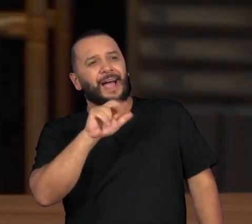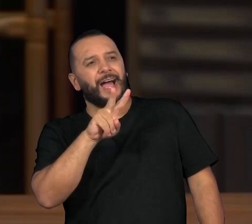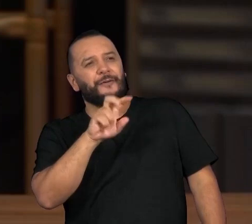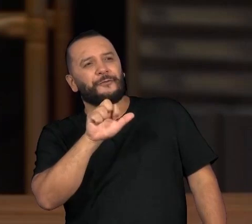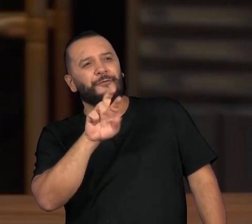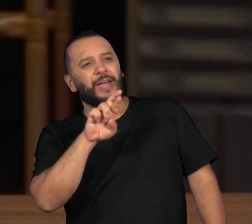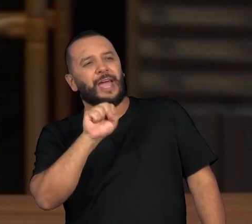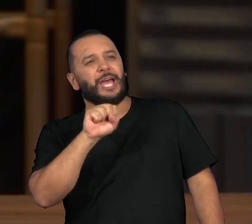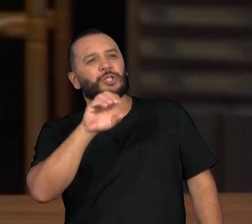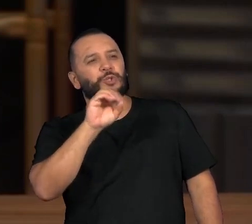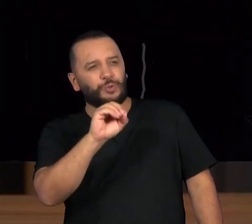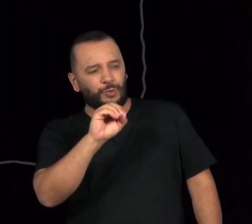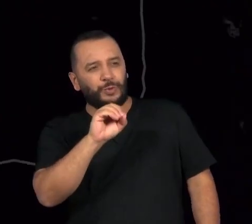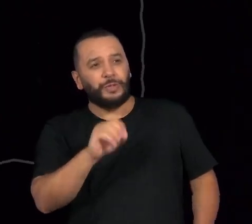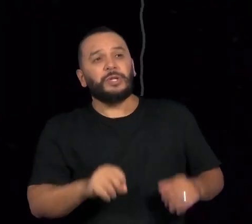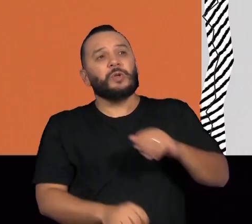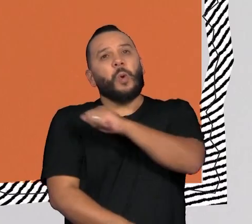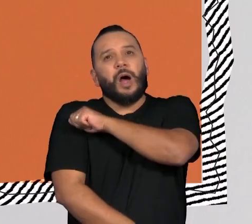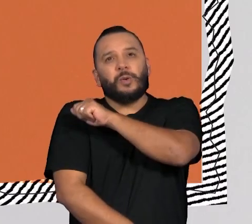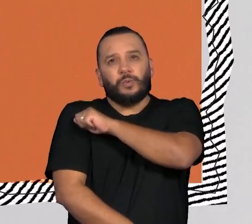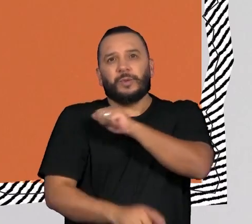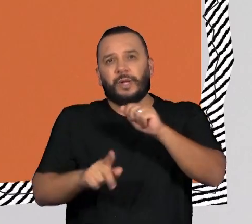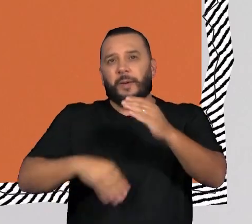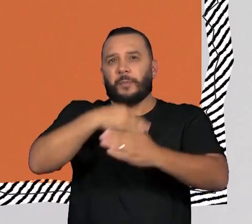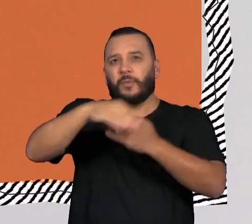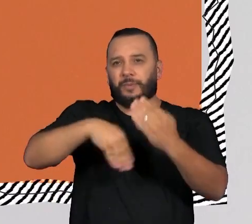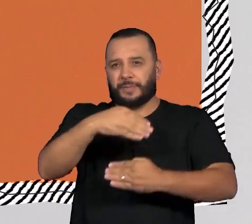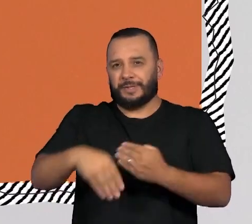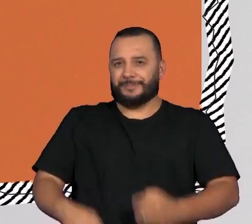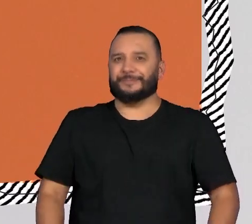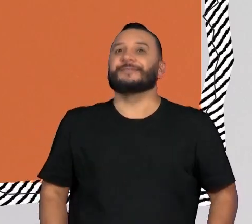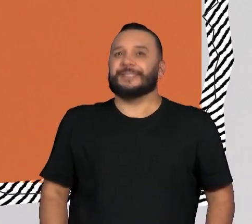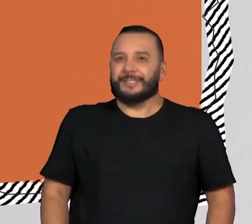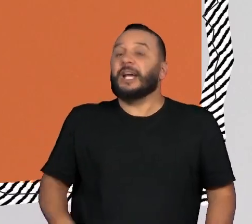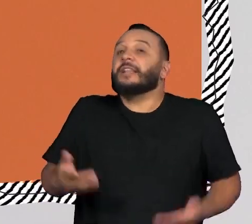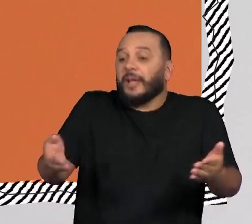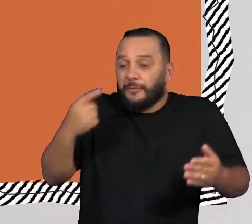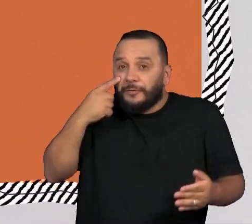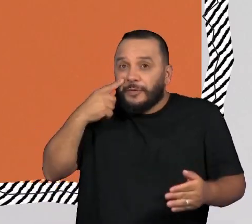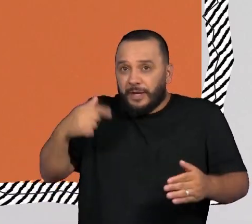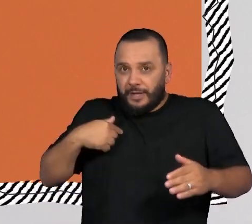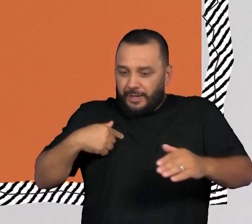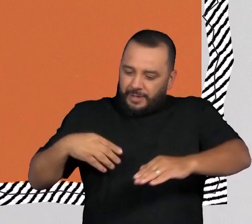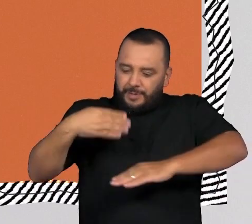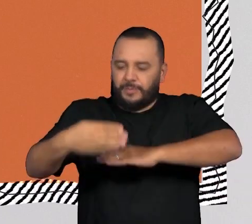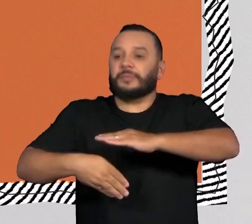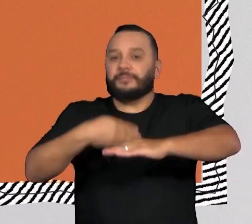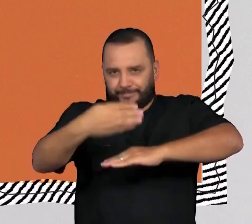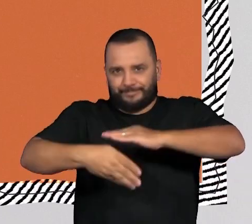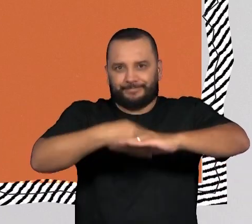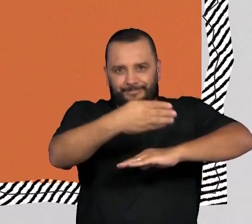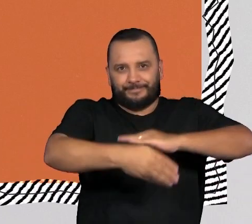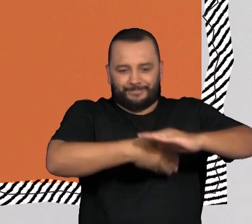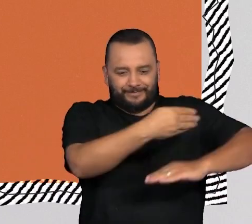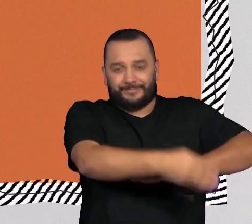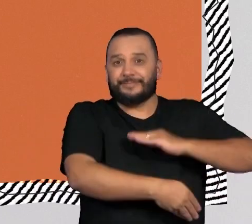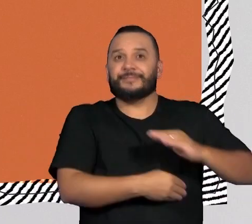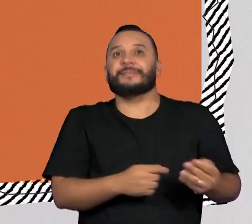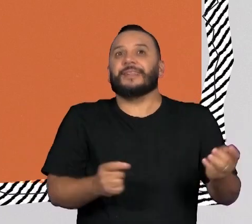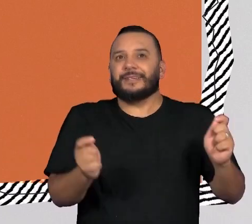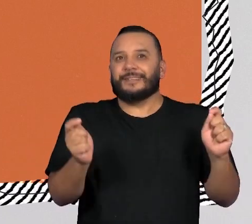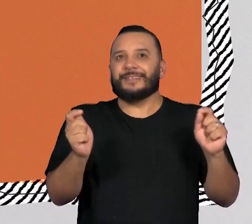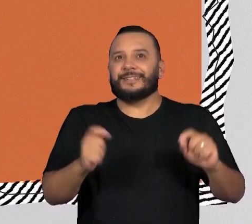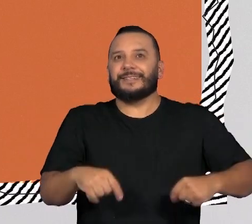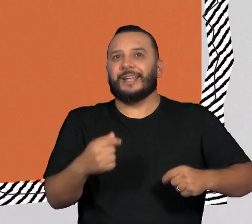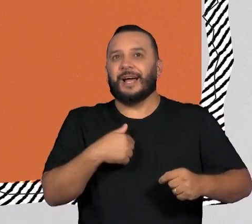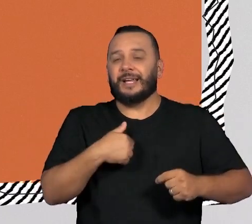aluno servindo de múmia. Todo mundo mumificado. Ele podia ir, então, para uma pirâmide,